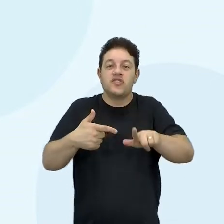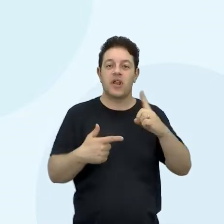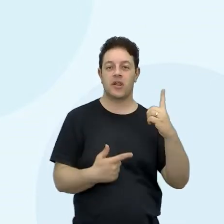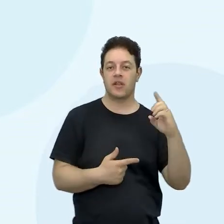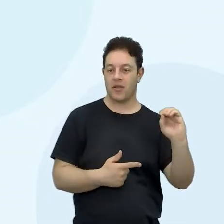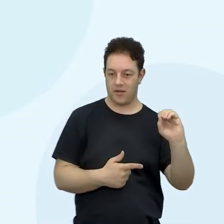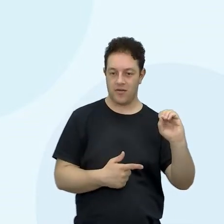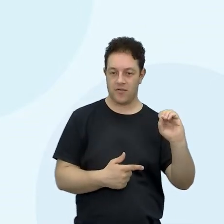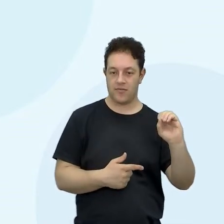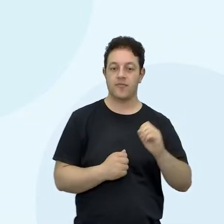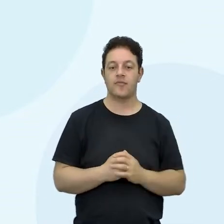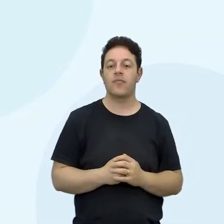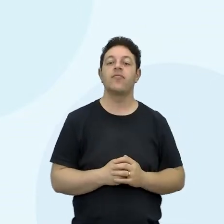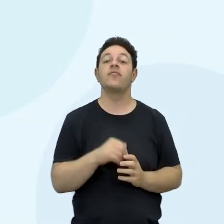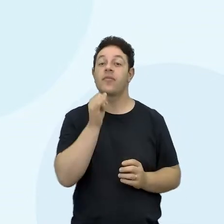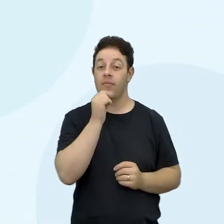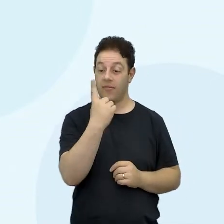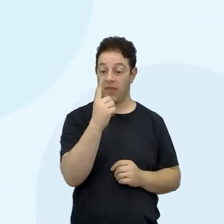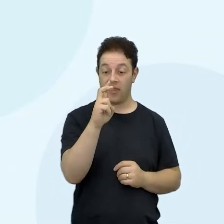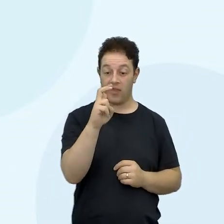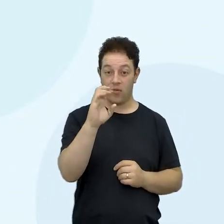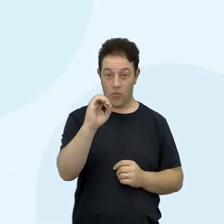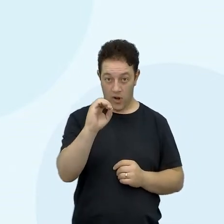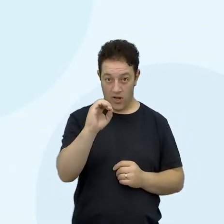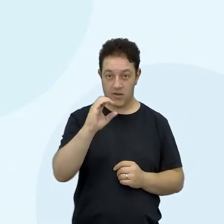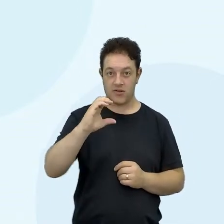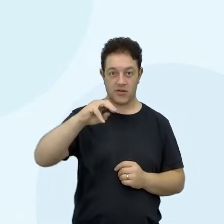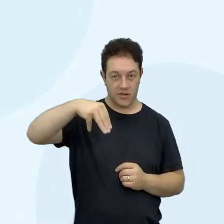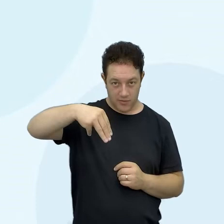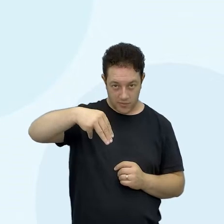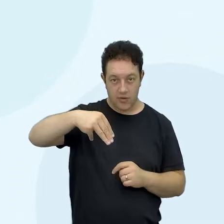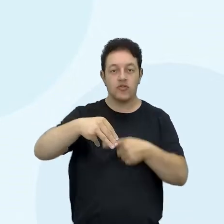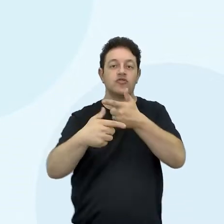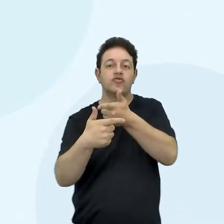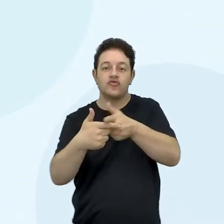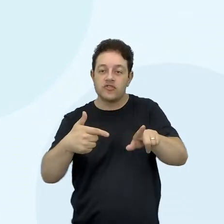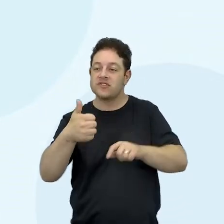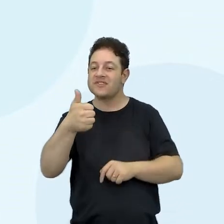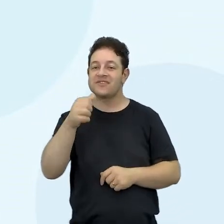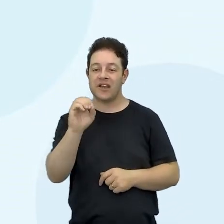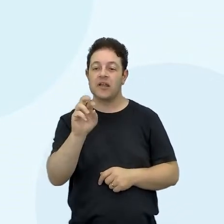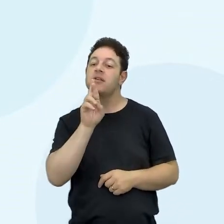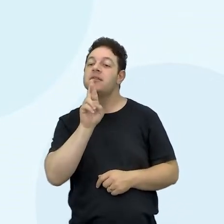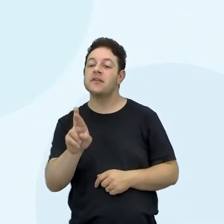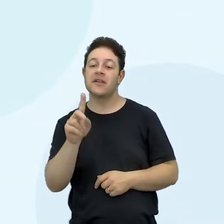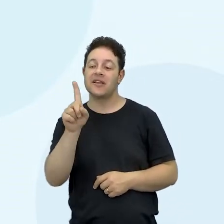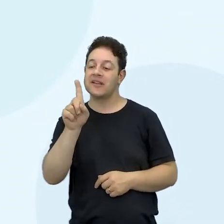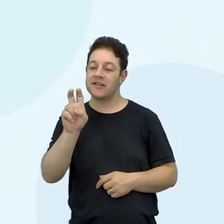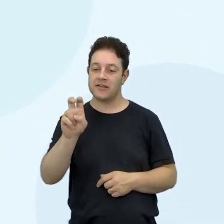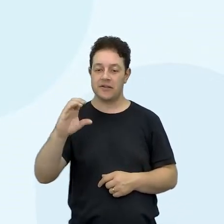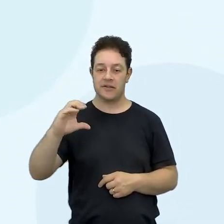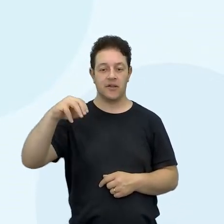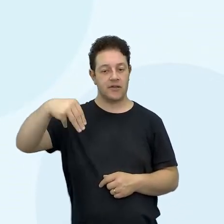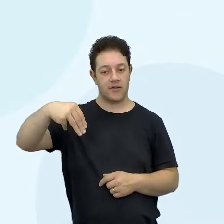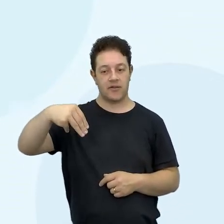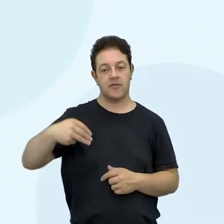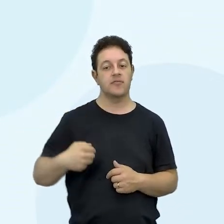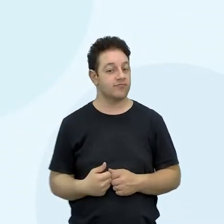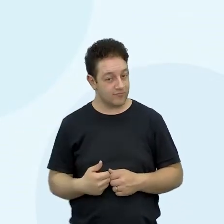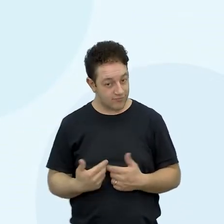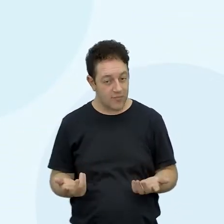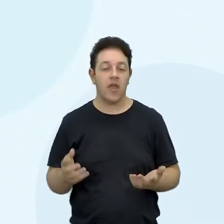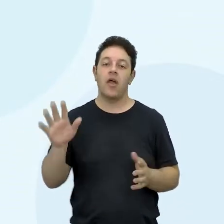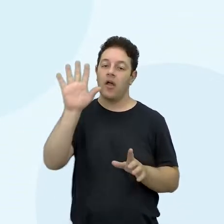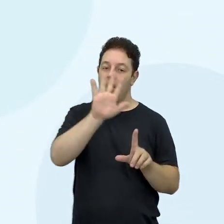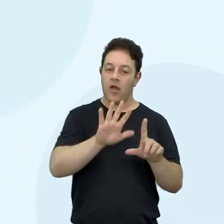ser 150 centímetros, eu divido por 10, vai dar 15 centímetros. E aí eu tenho